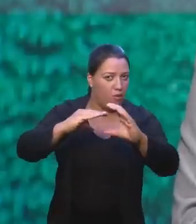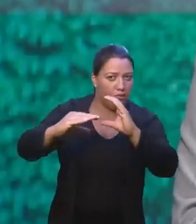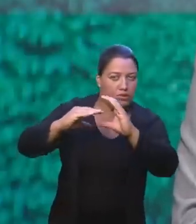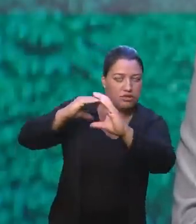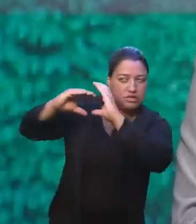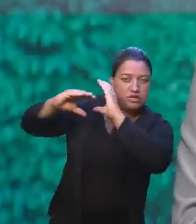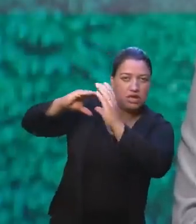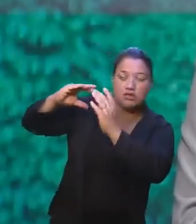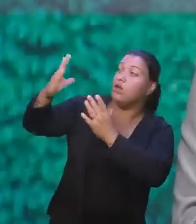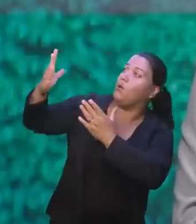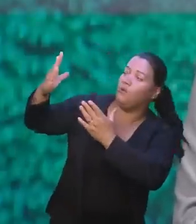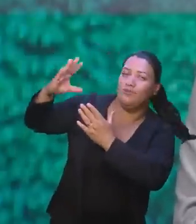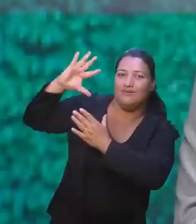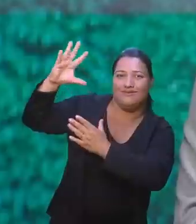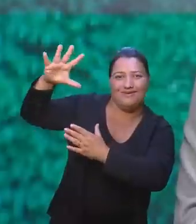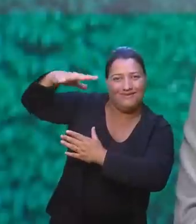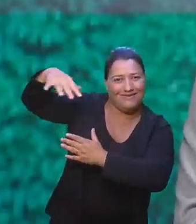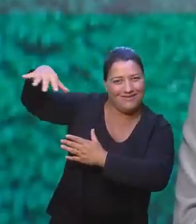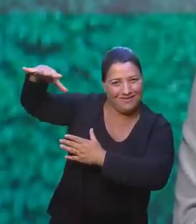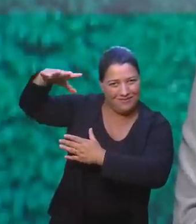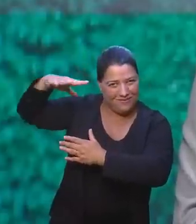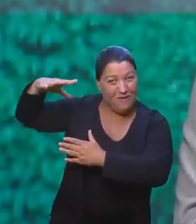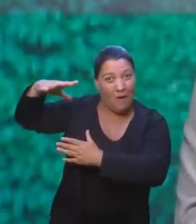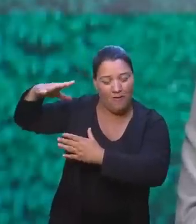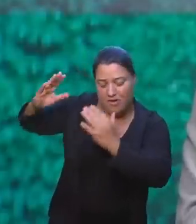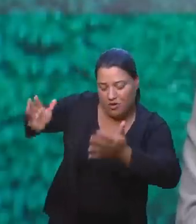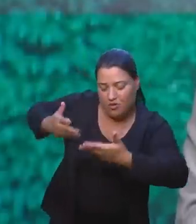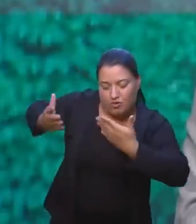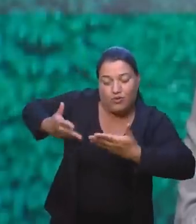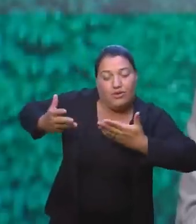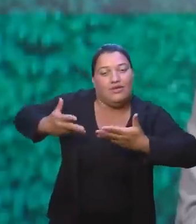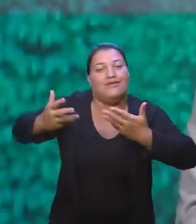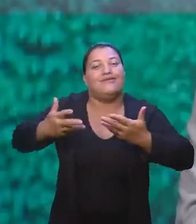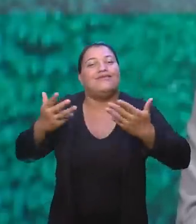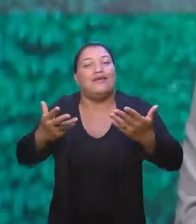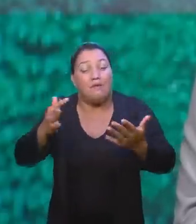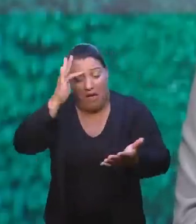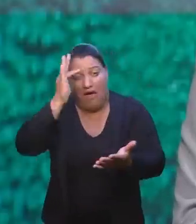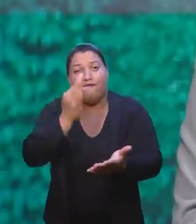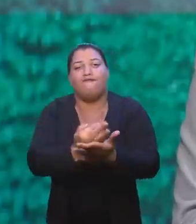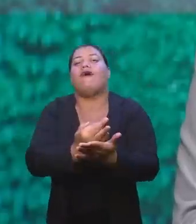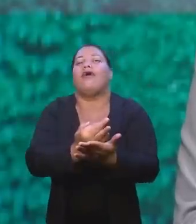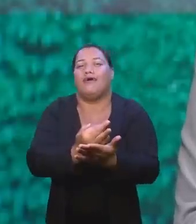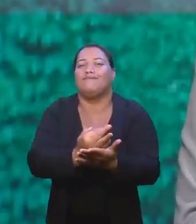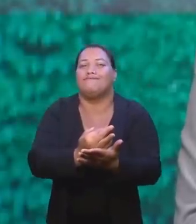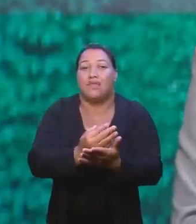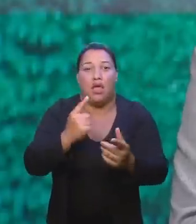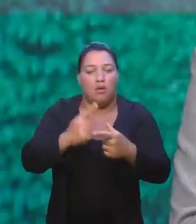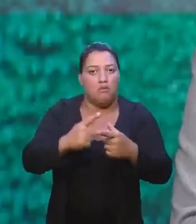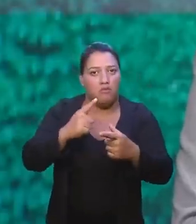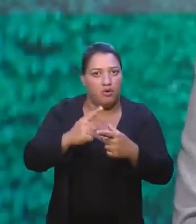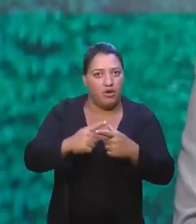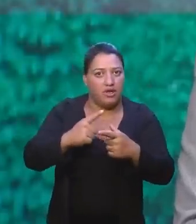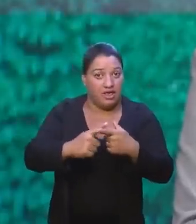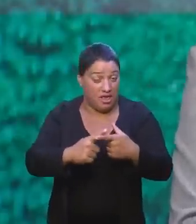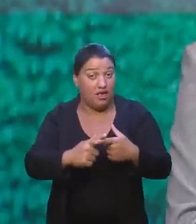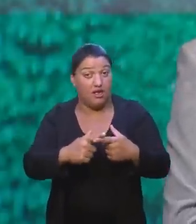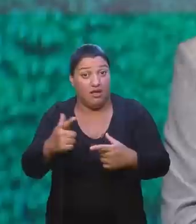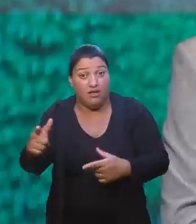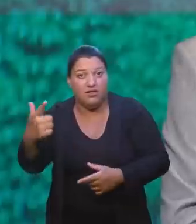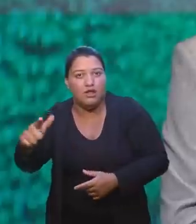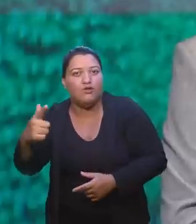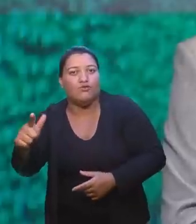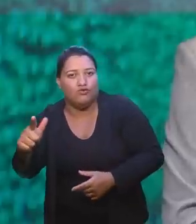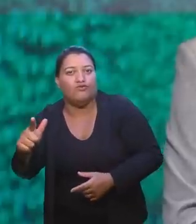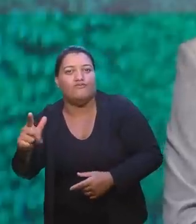espirituais abundantes, que nos reanimam a fé. Os mártires cristãos não tinham e venceram, e não